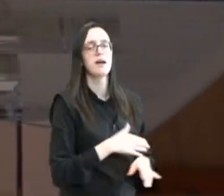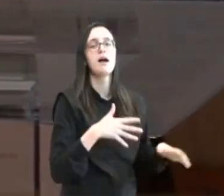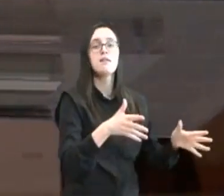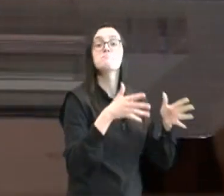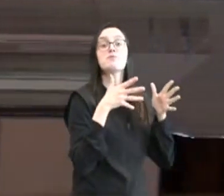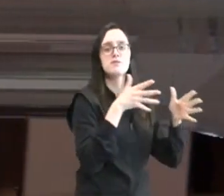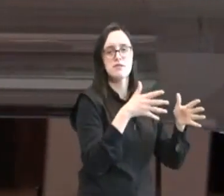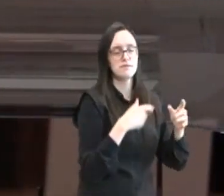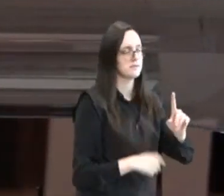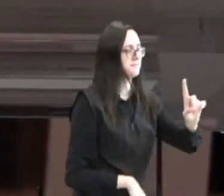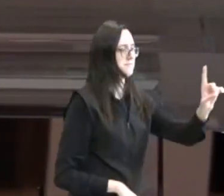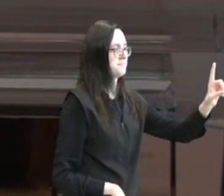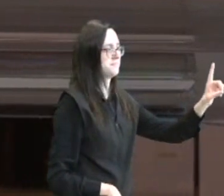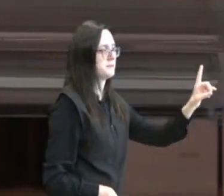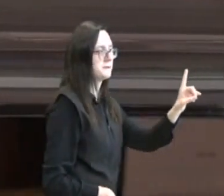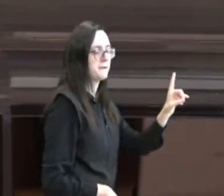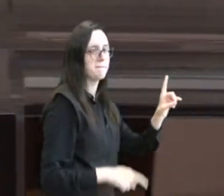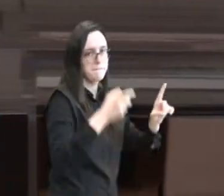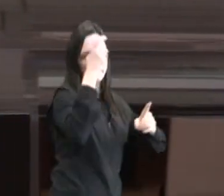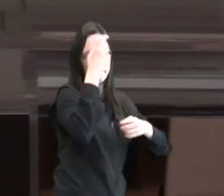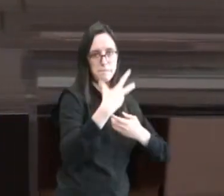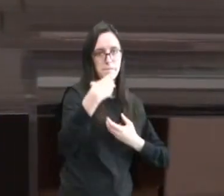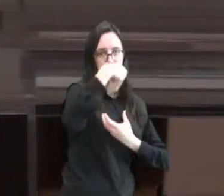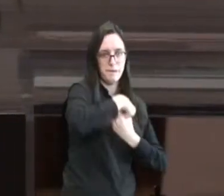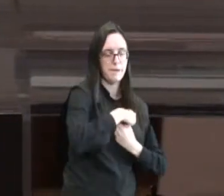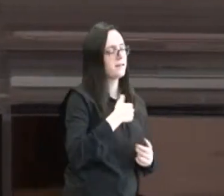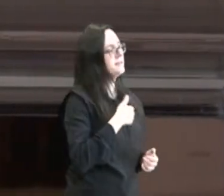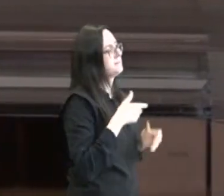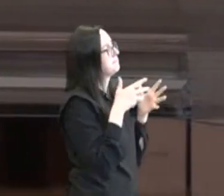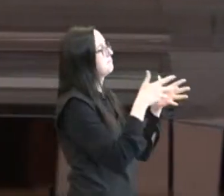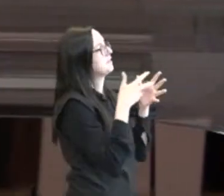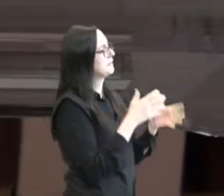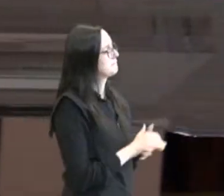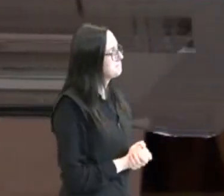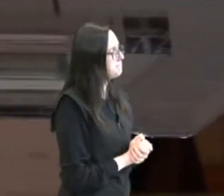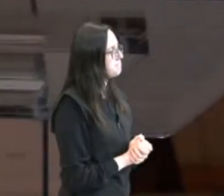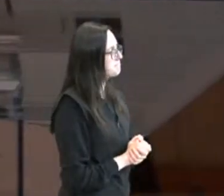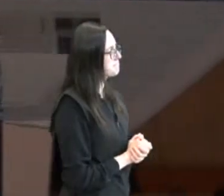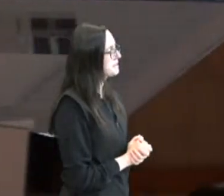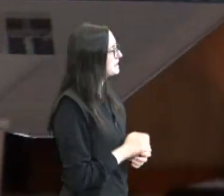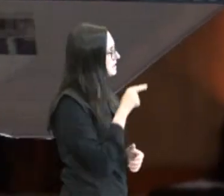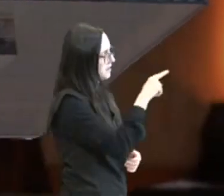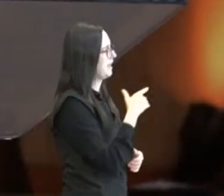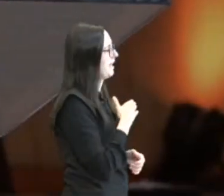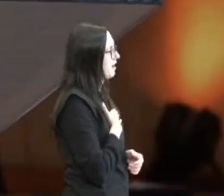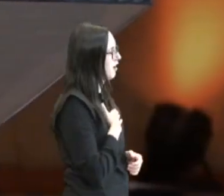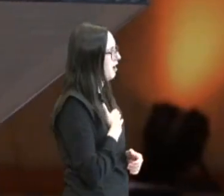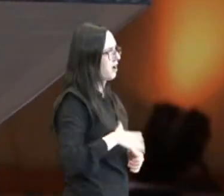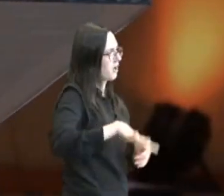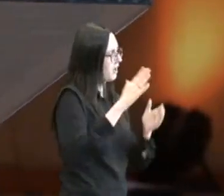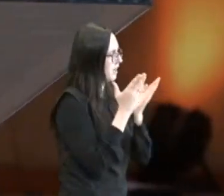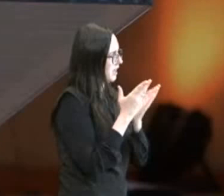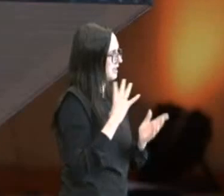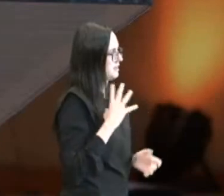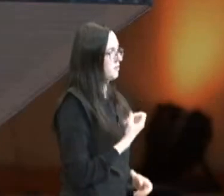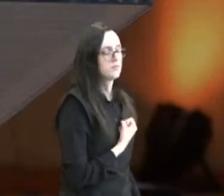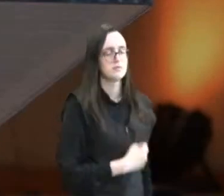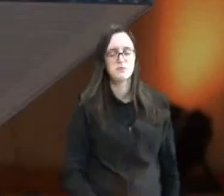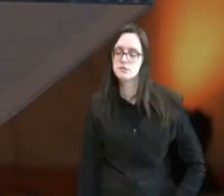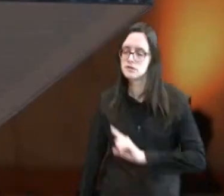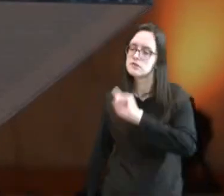no culto presencial assim. E perguntaram para ele, você gosta dos crentes, dos salvos?